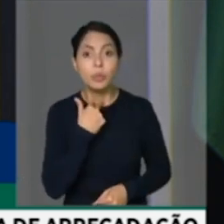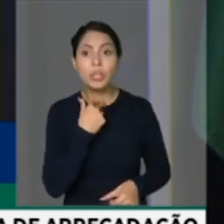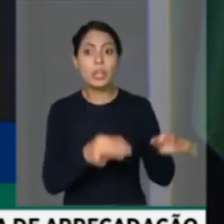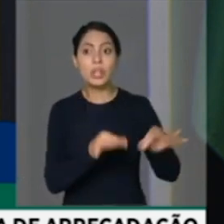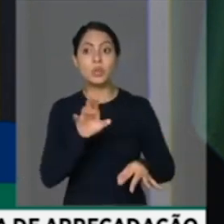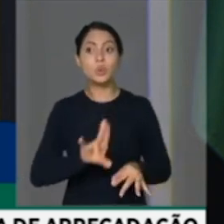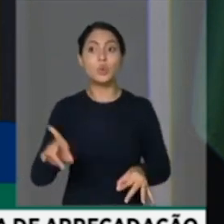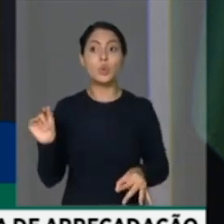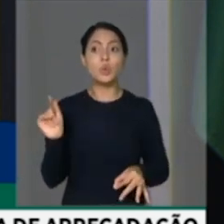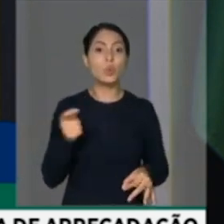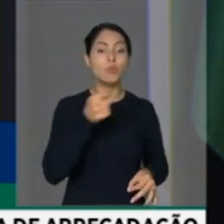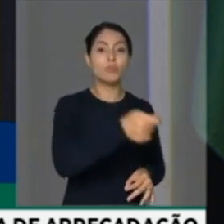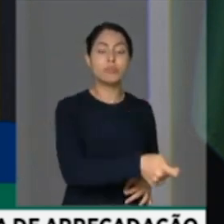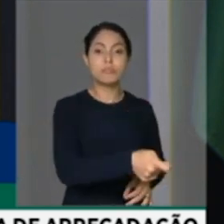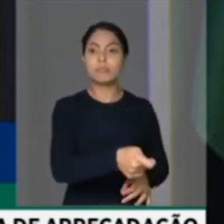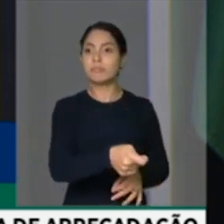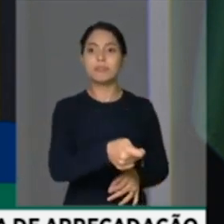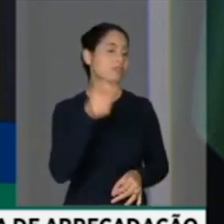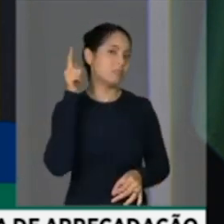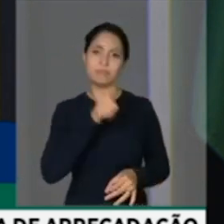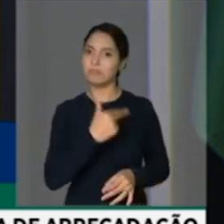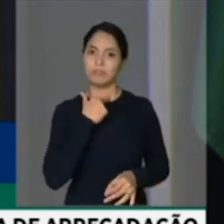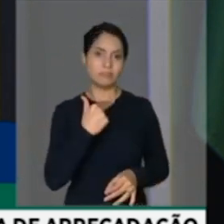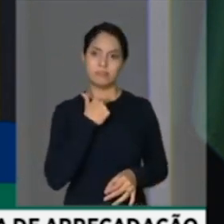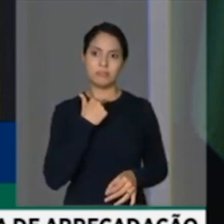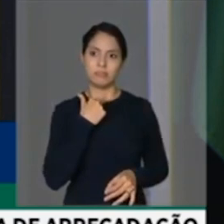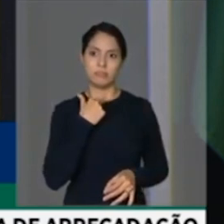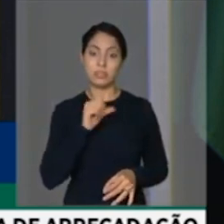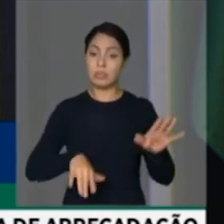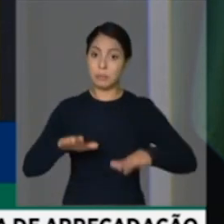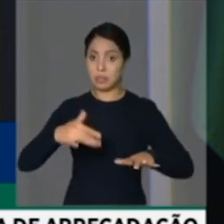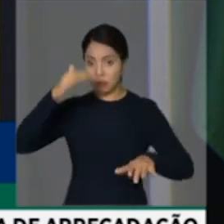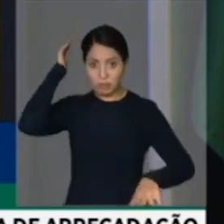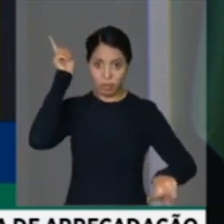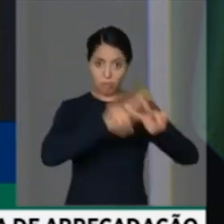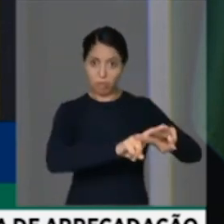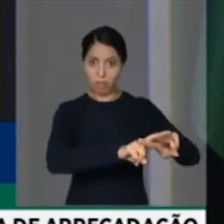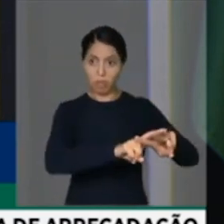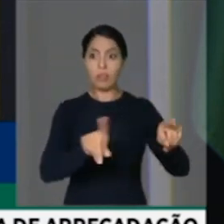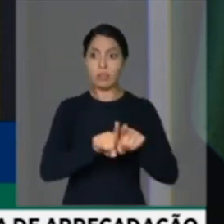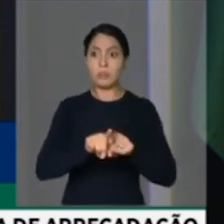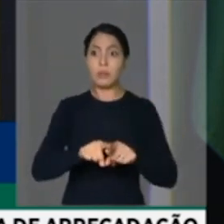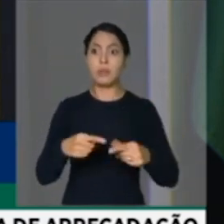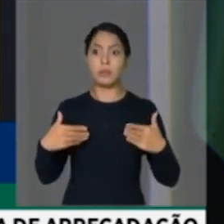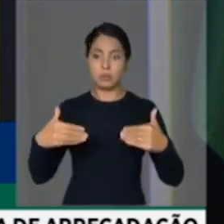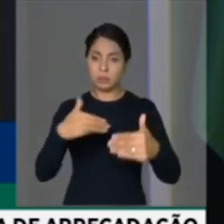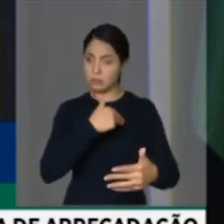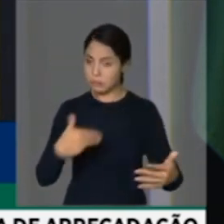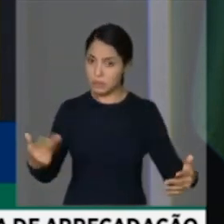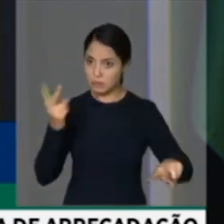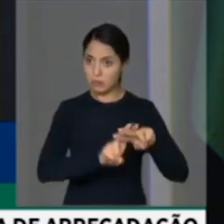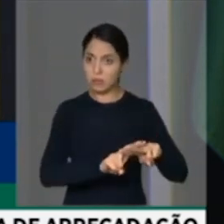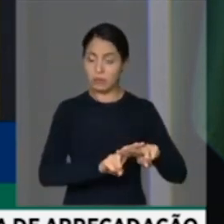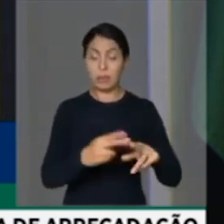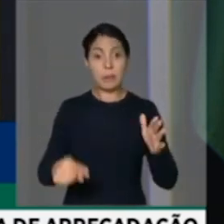juridicamente utilizar nenhum centavo de dinheiro público sob pena de prisão do presidente da República e dos ministros de Estado. É a primeira vez que a gente